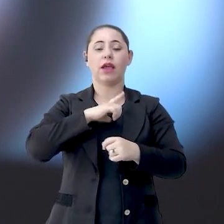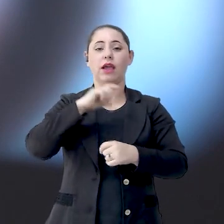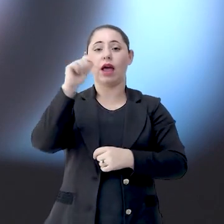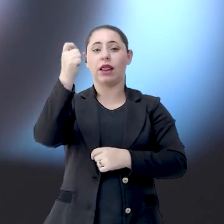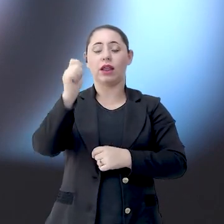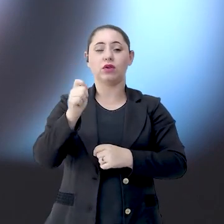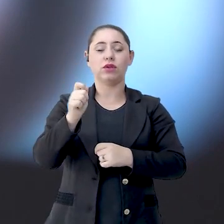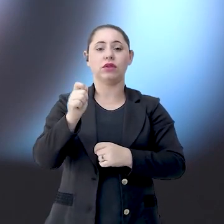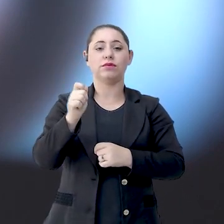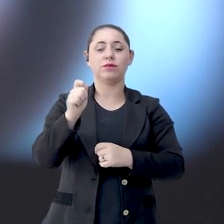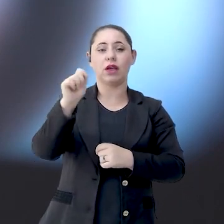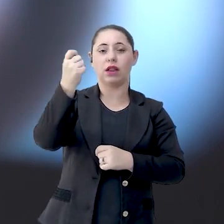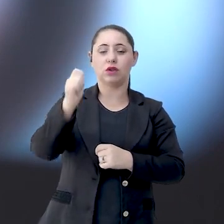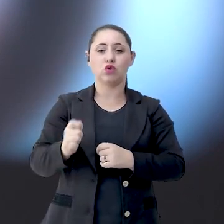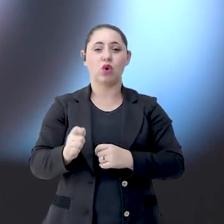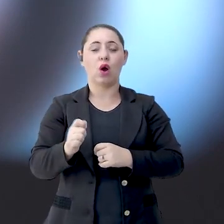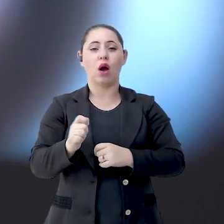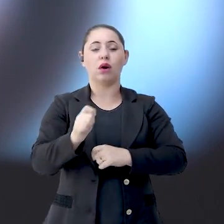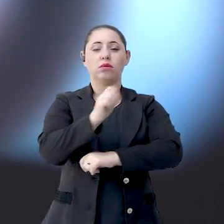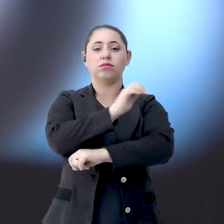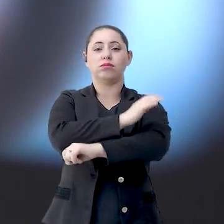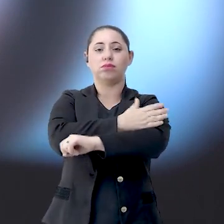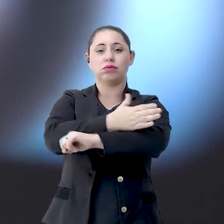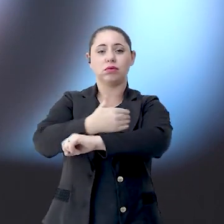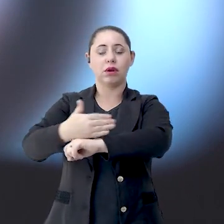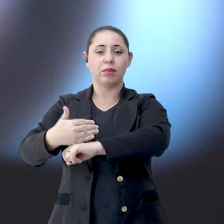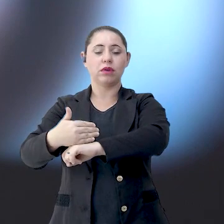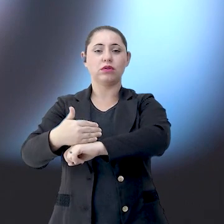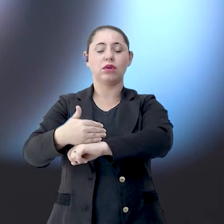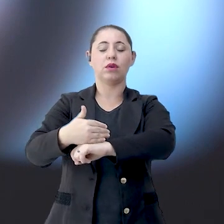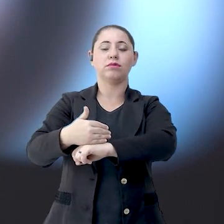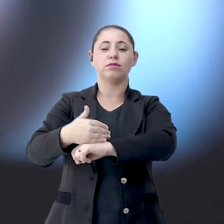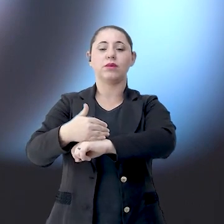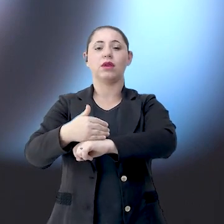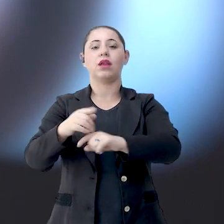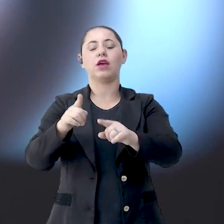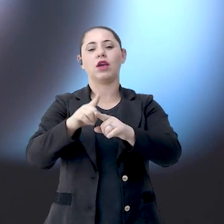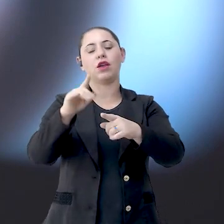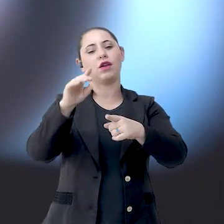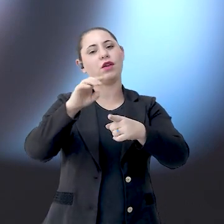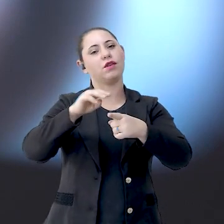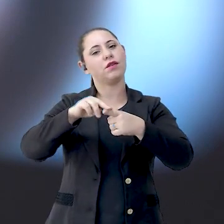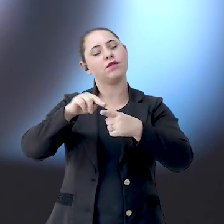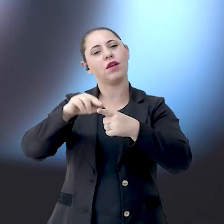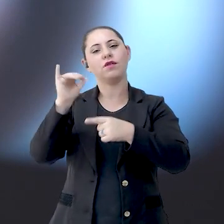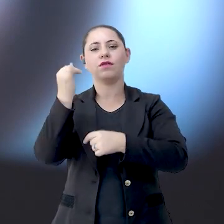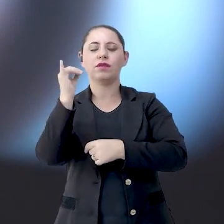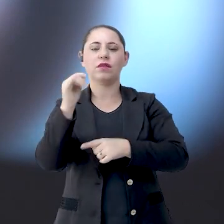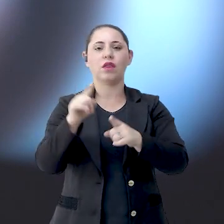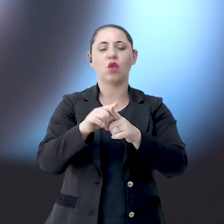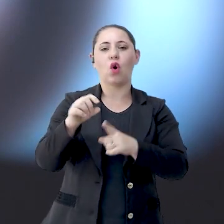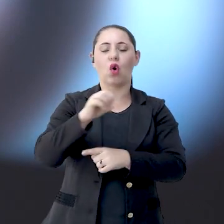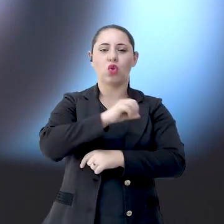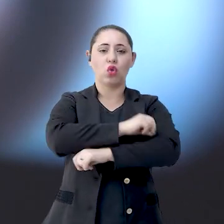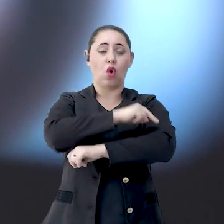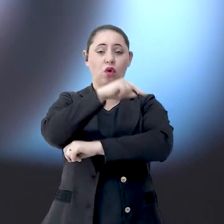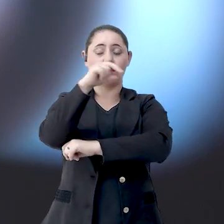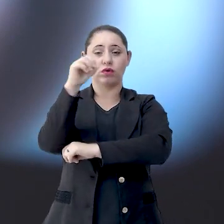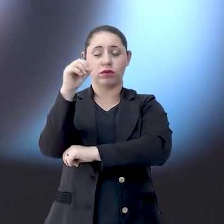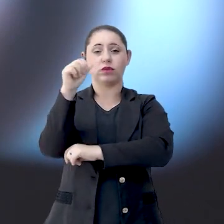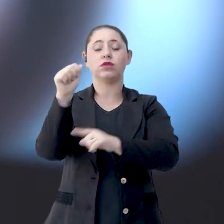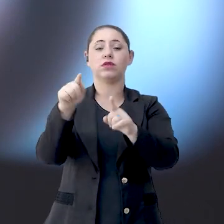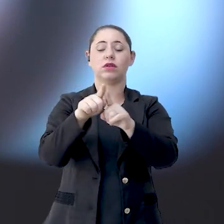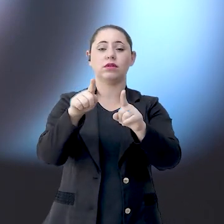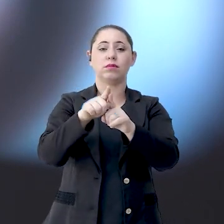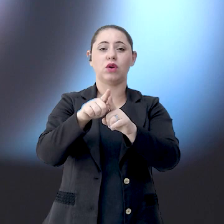é composta por Anaurilândia, Angélica, Bataguaçu, Batayporã, Ivinhema, Nova Andradina,